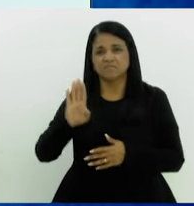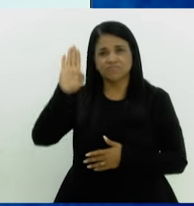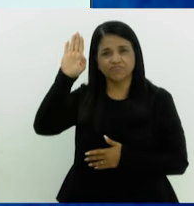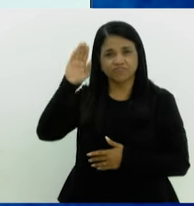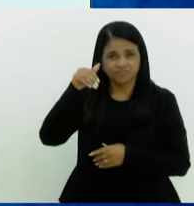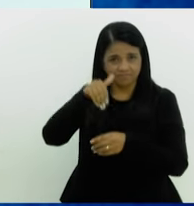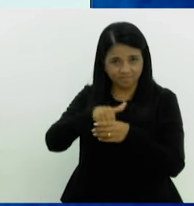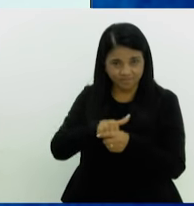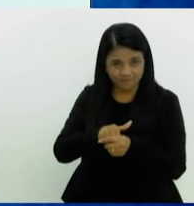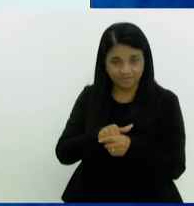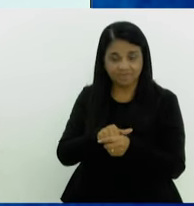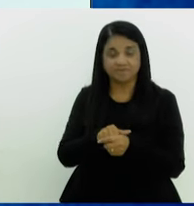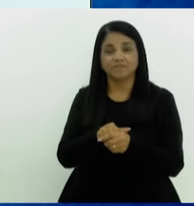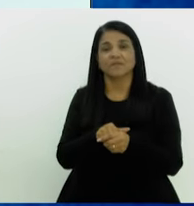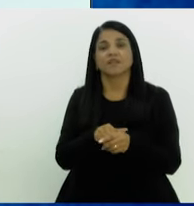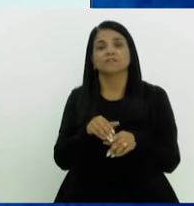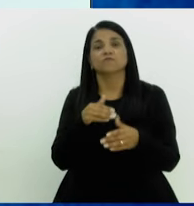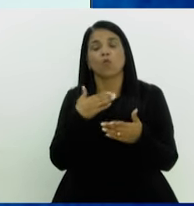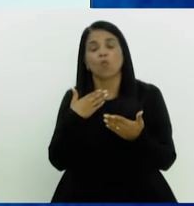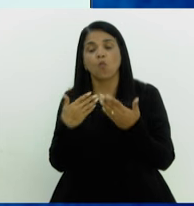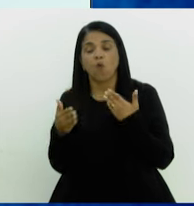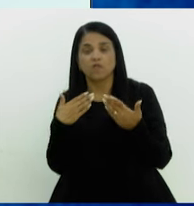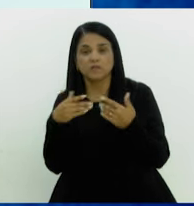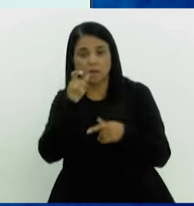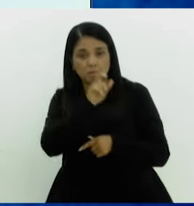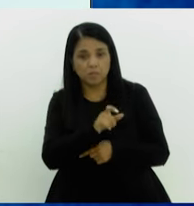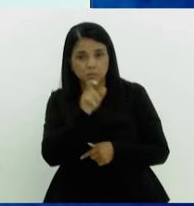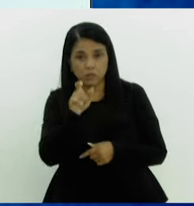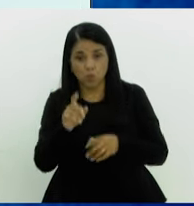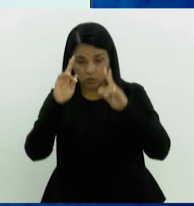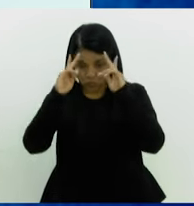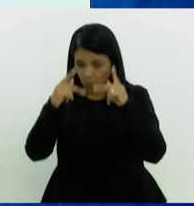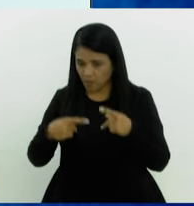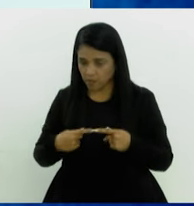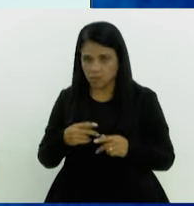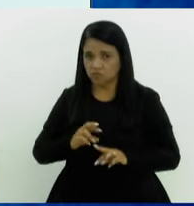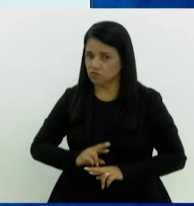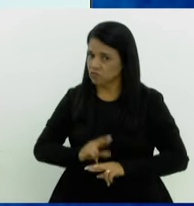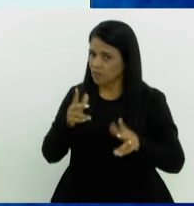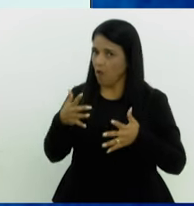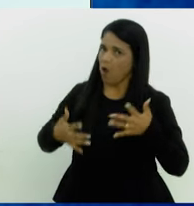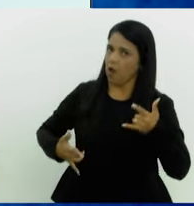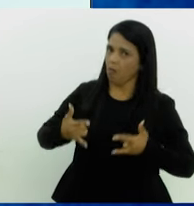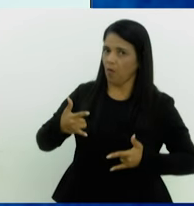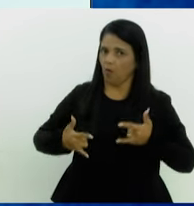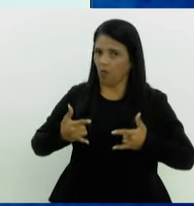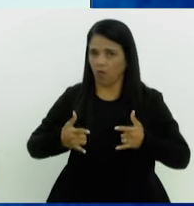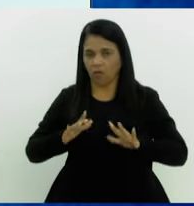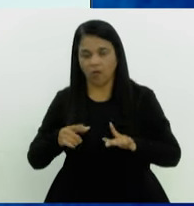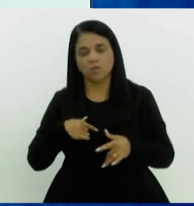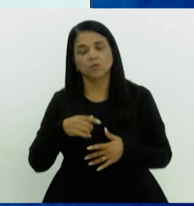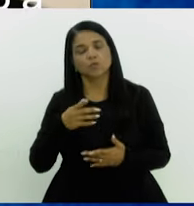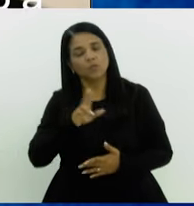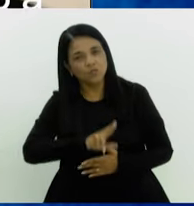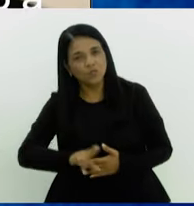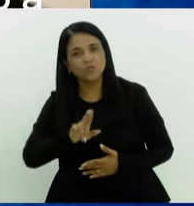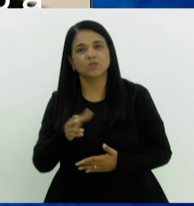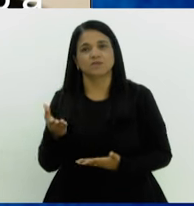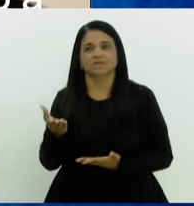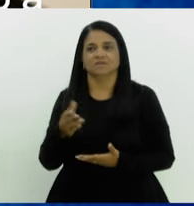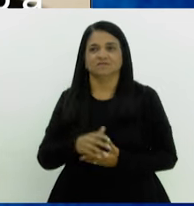vão conversar com pessoas humanas não são robô tá então utilizem esse